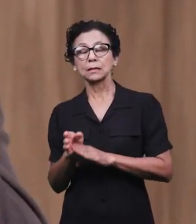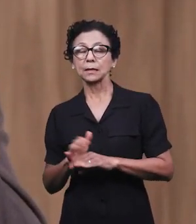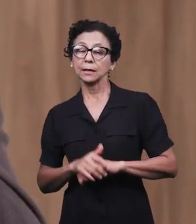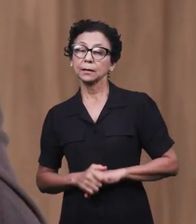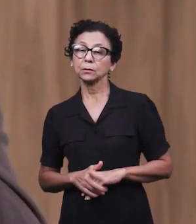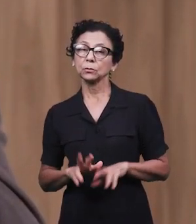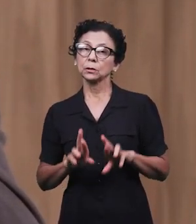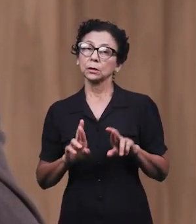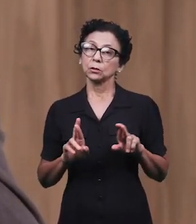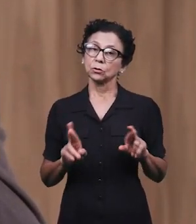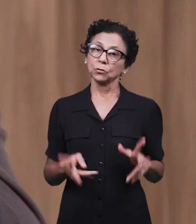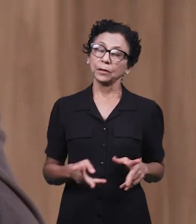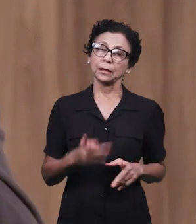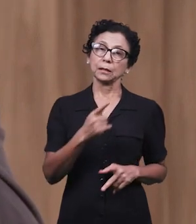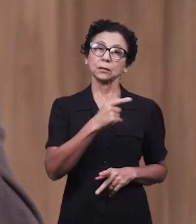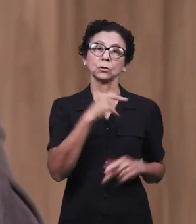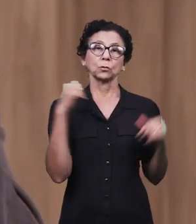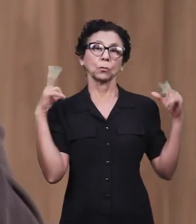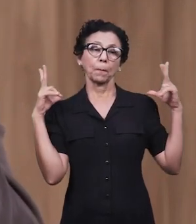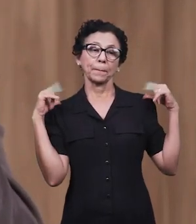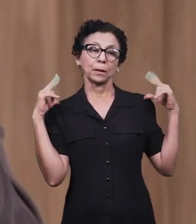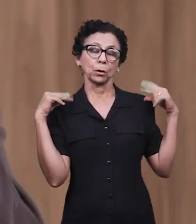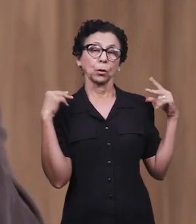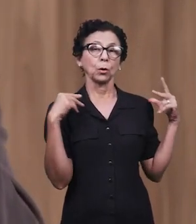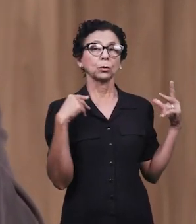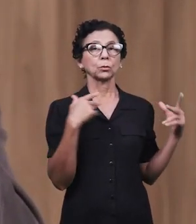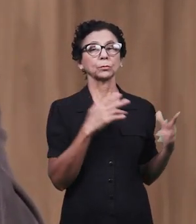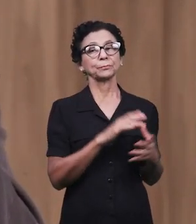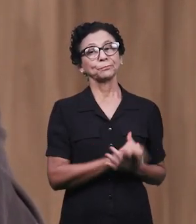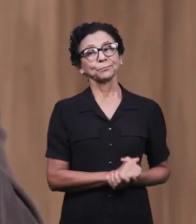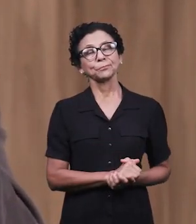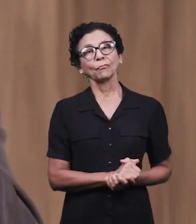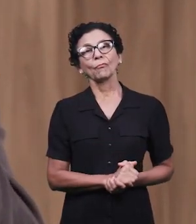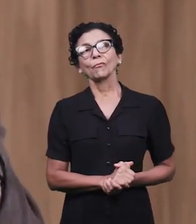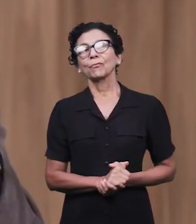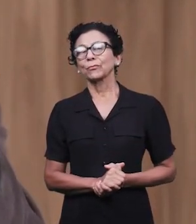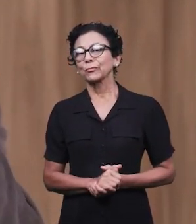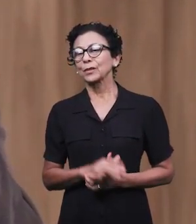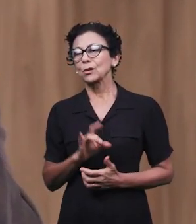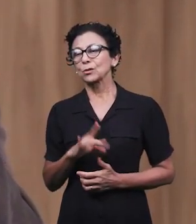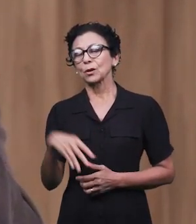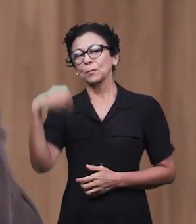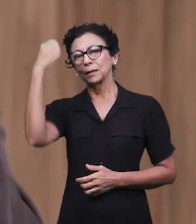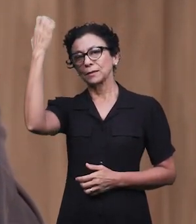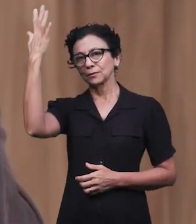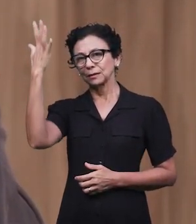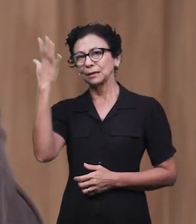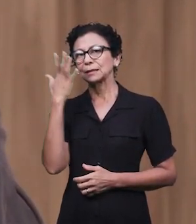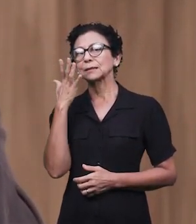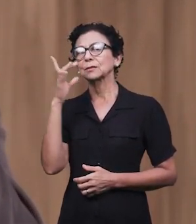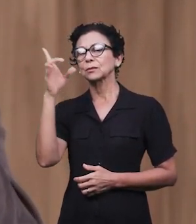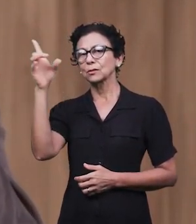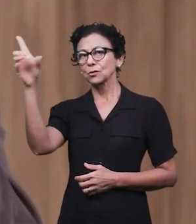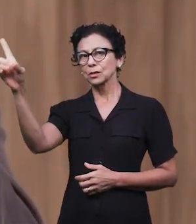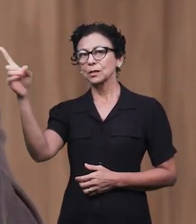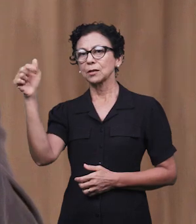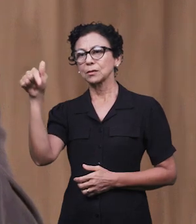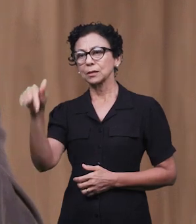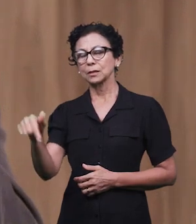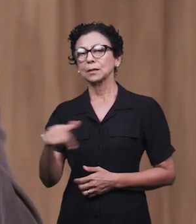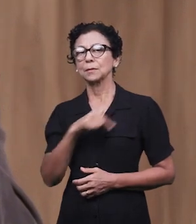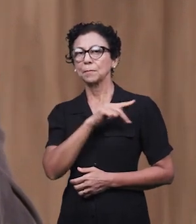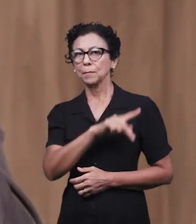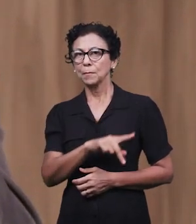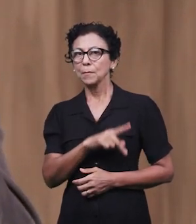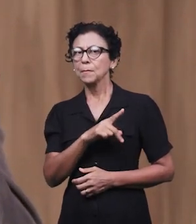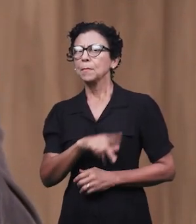mesmo por revelação. E ali fica o testemunho de Paulo, de que Paulo falava